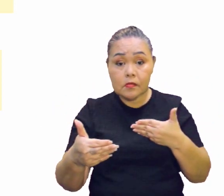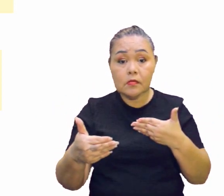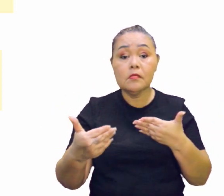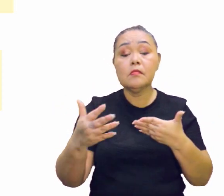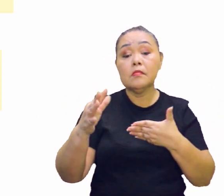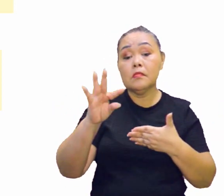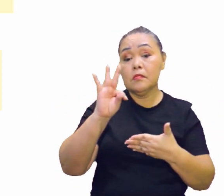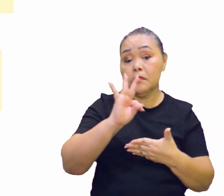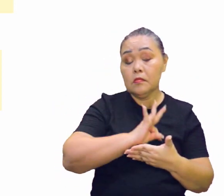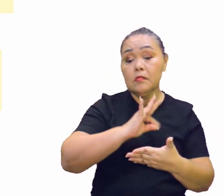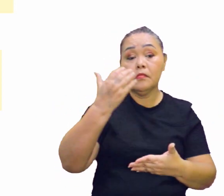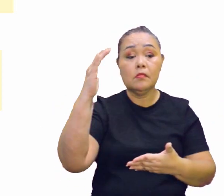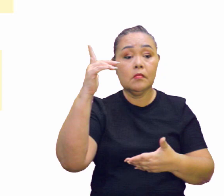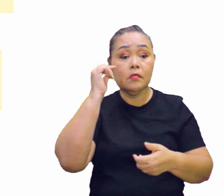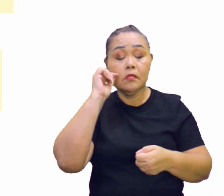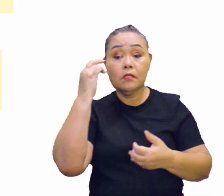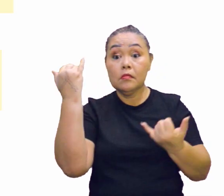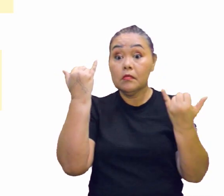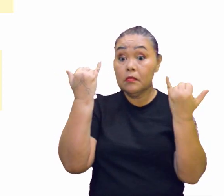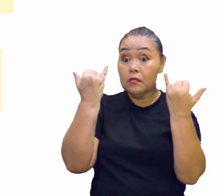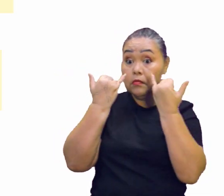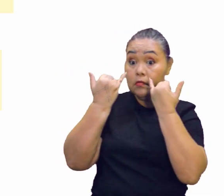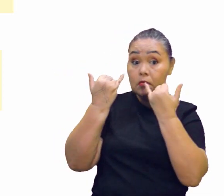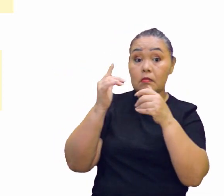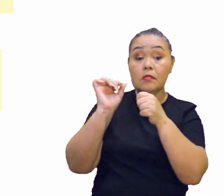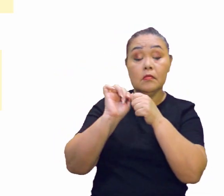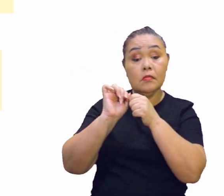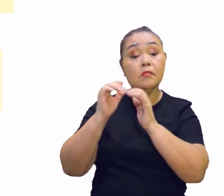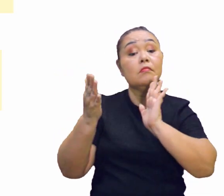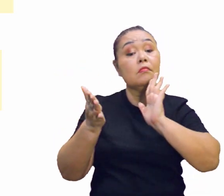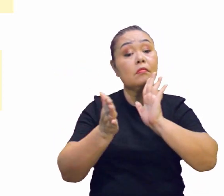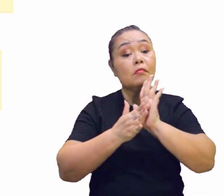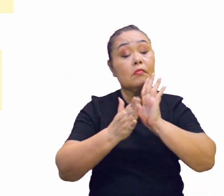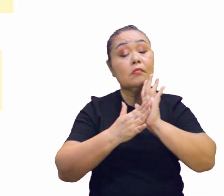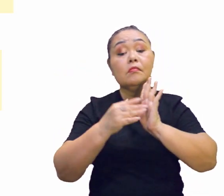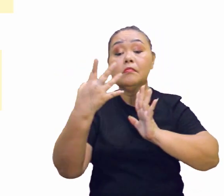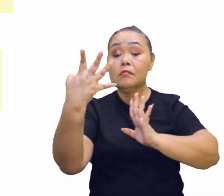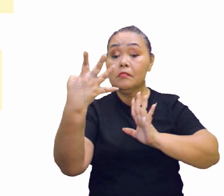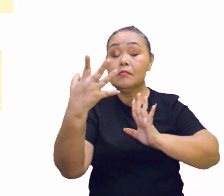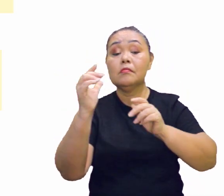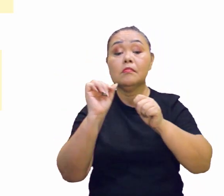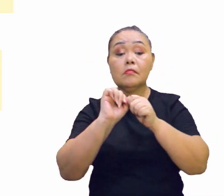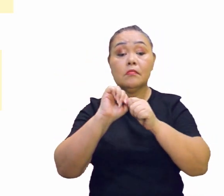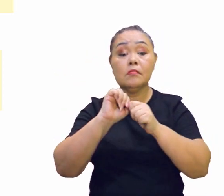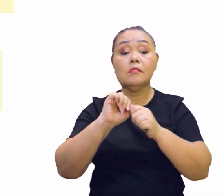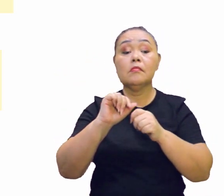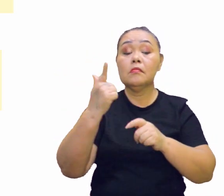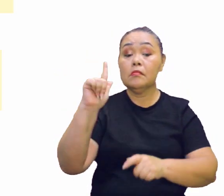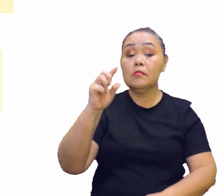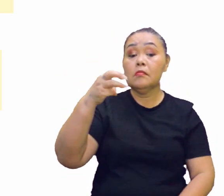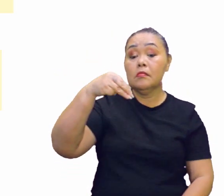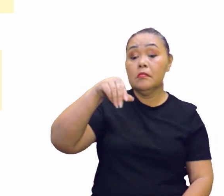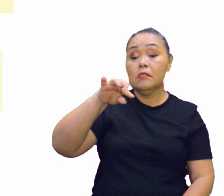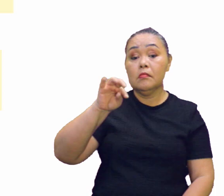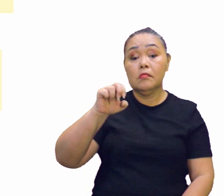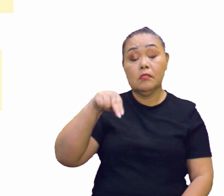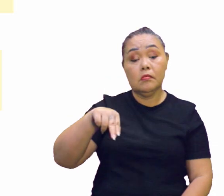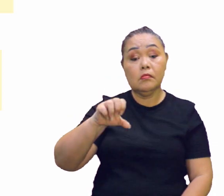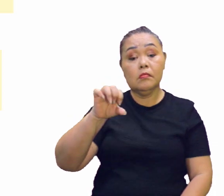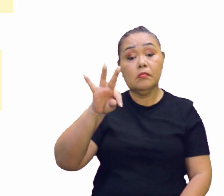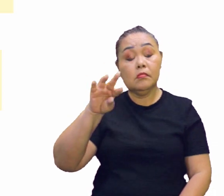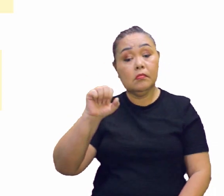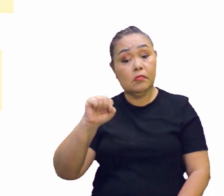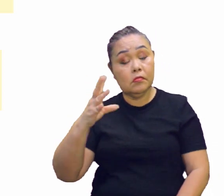técnico, científico, informacional. Quem propôs os 4 Brasis foi o geógrafo